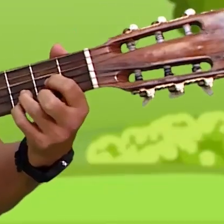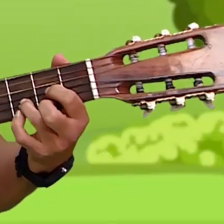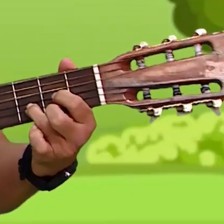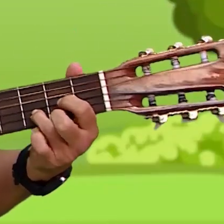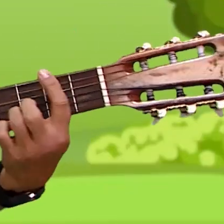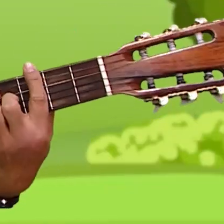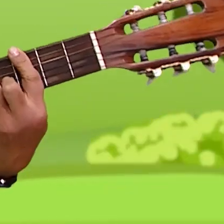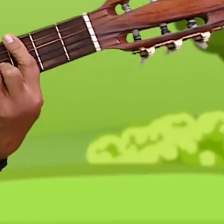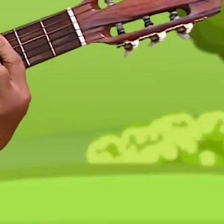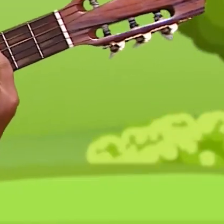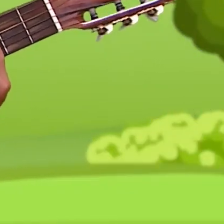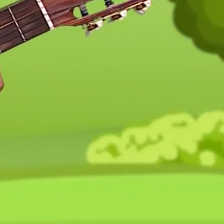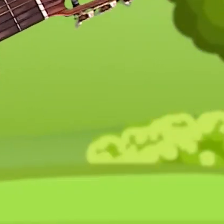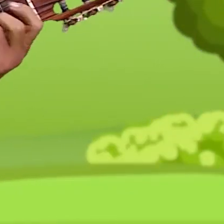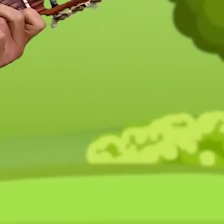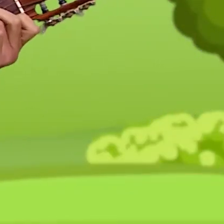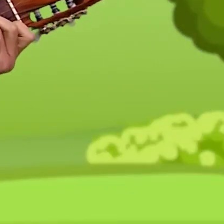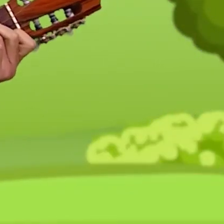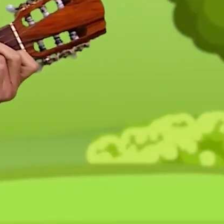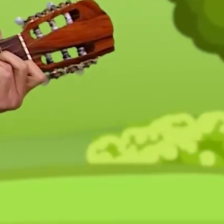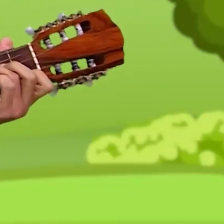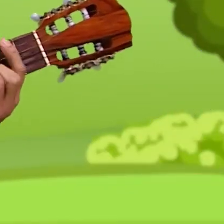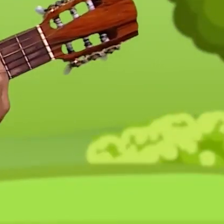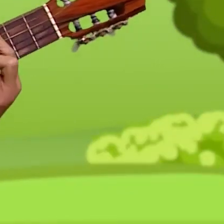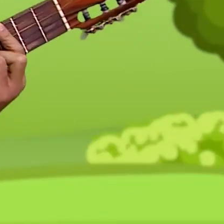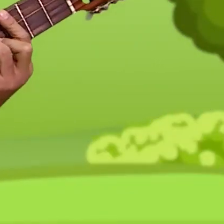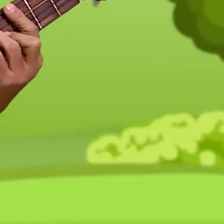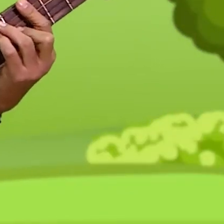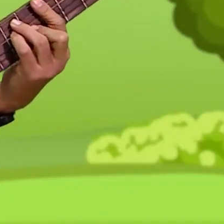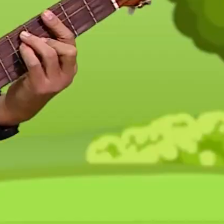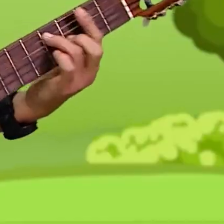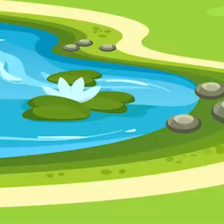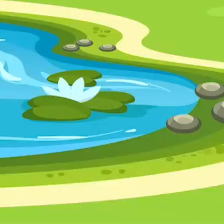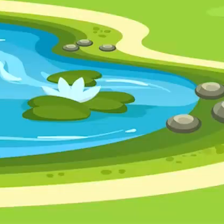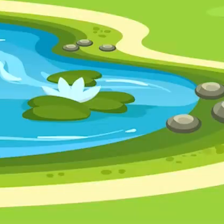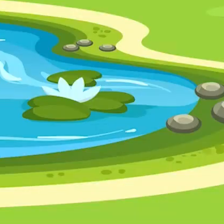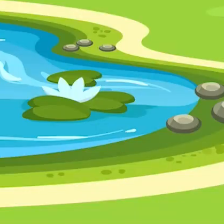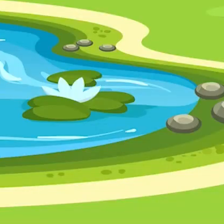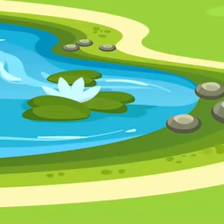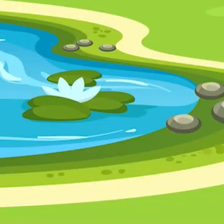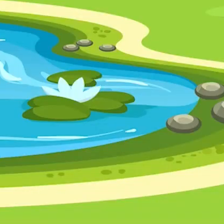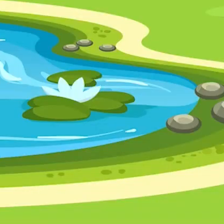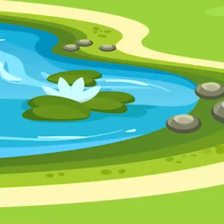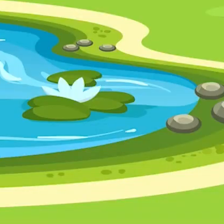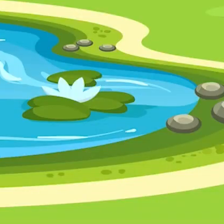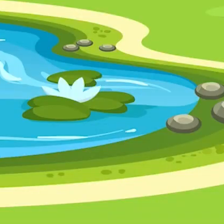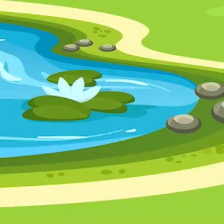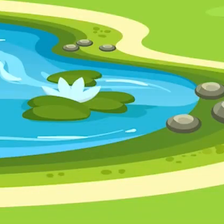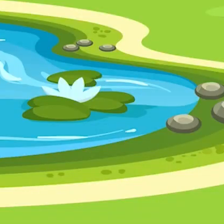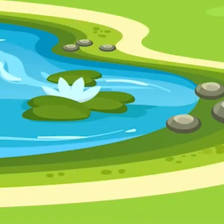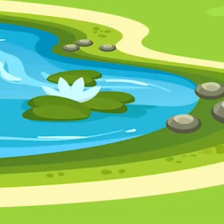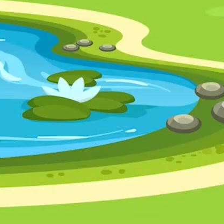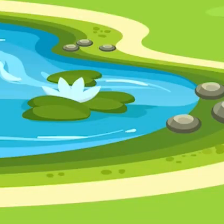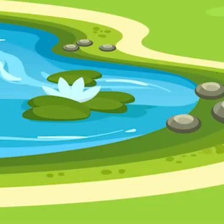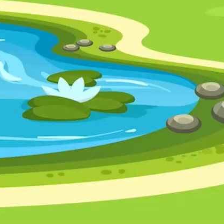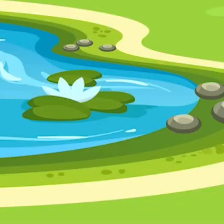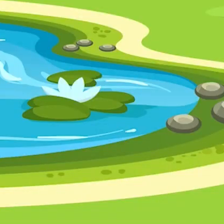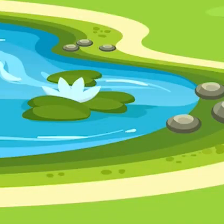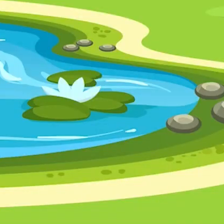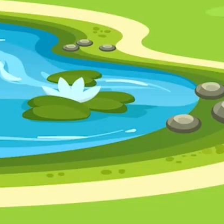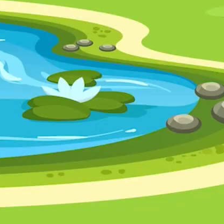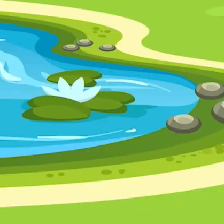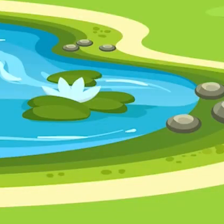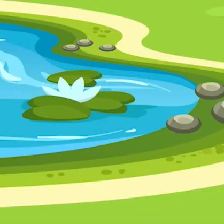viver fora d'água fria? Como poderei viver? Como poderei viver sem a